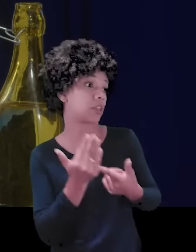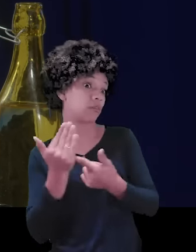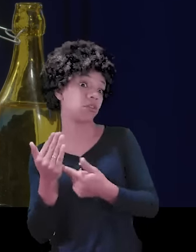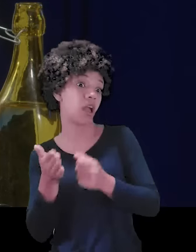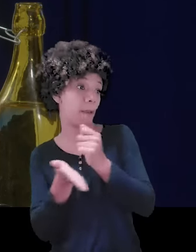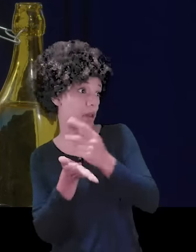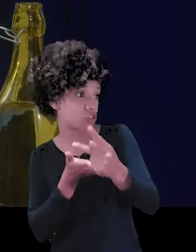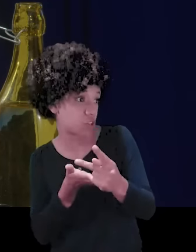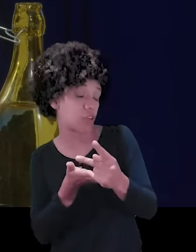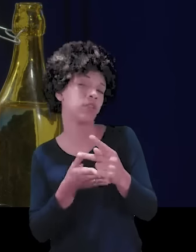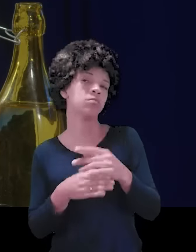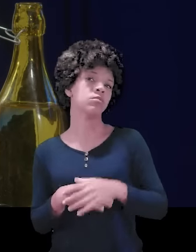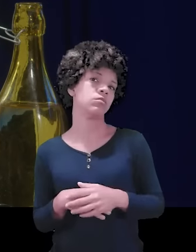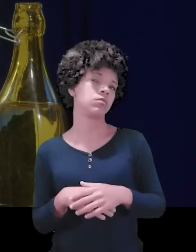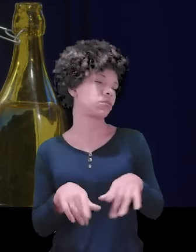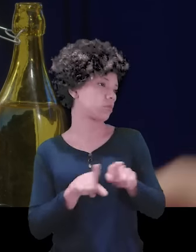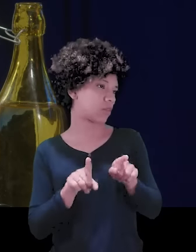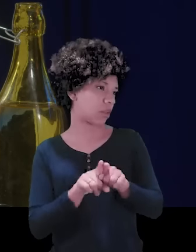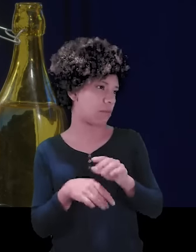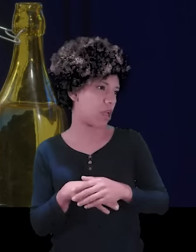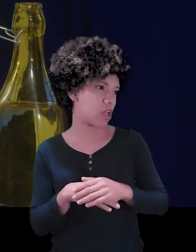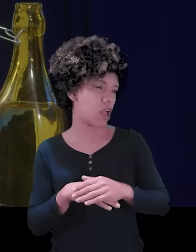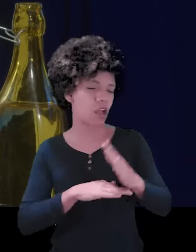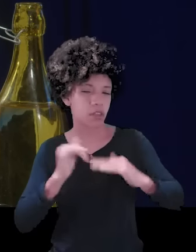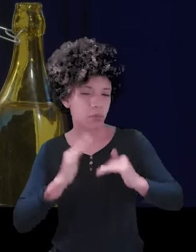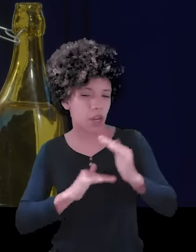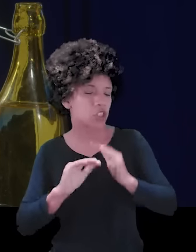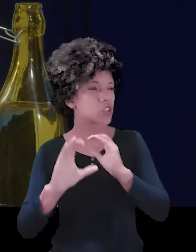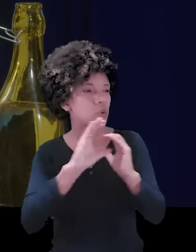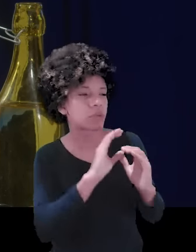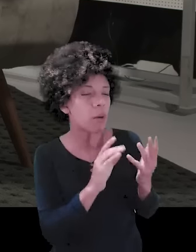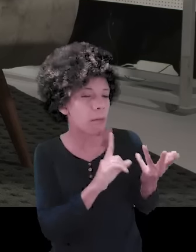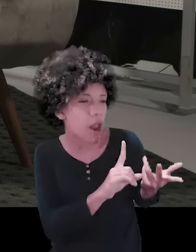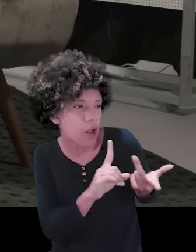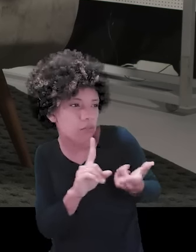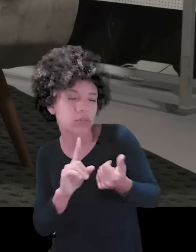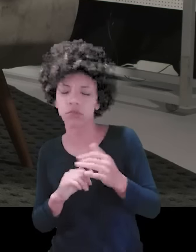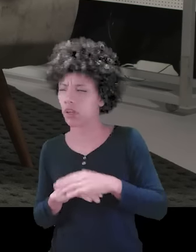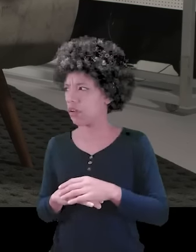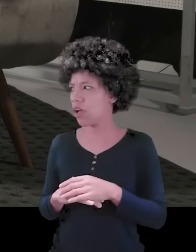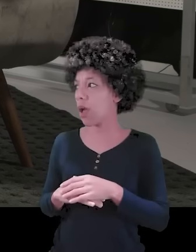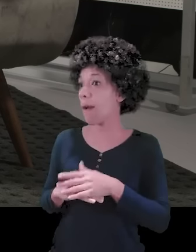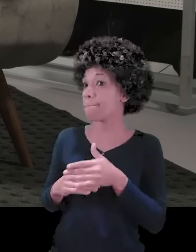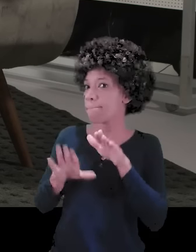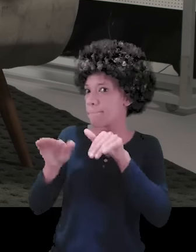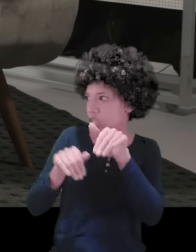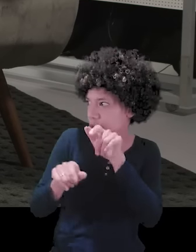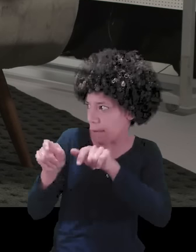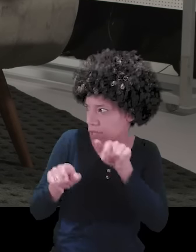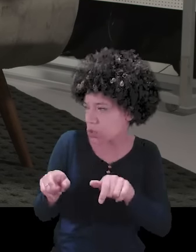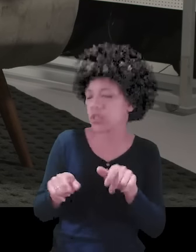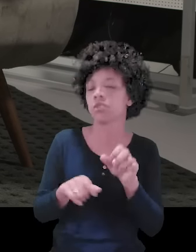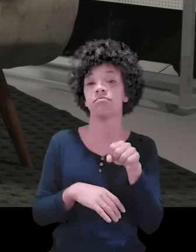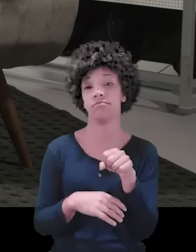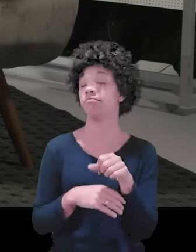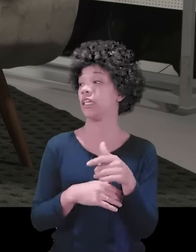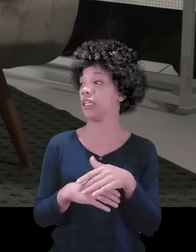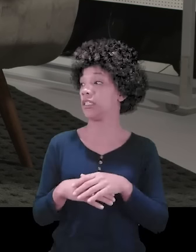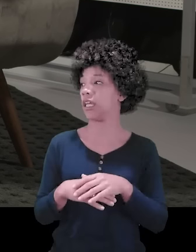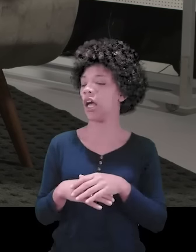aplicativo técnica de comunicação para você convencê-lo de policial a pessoa aí e